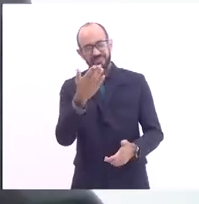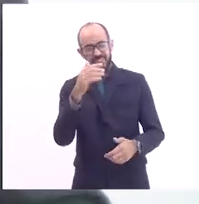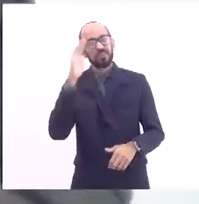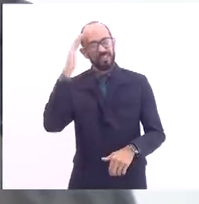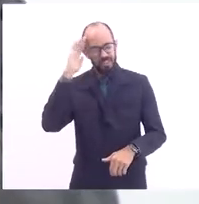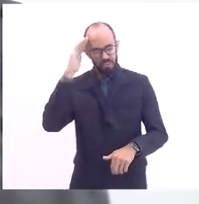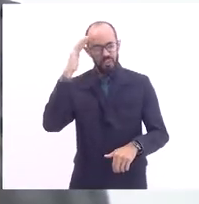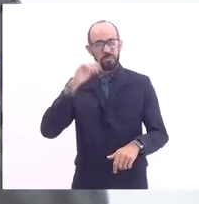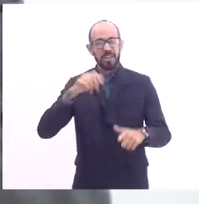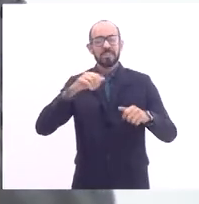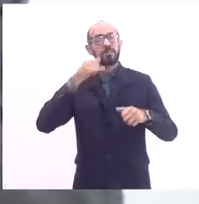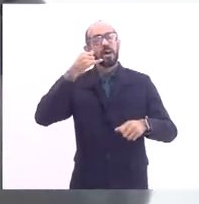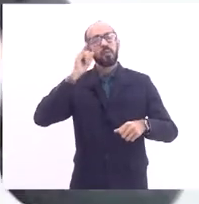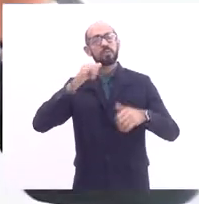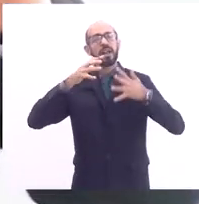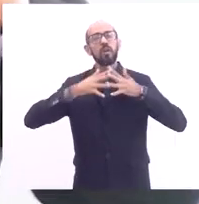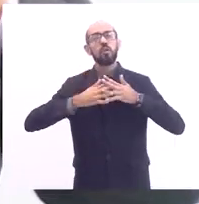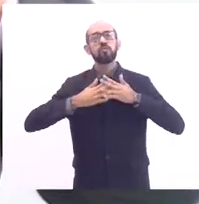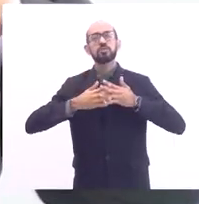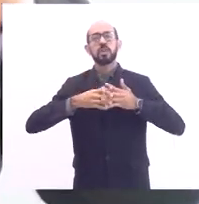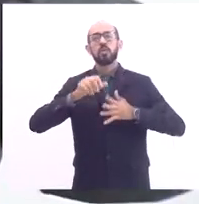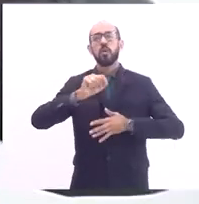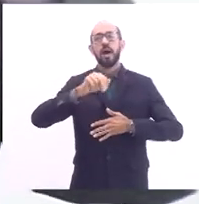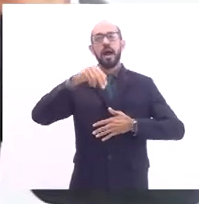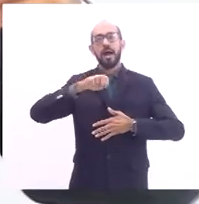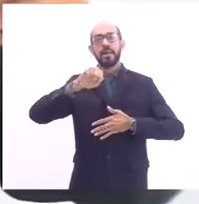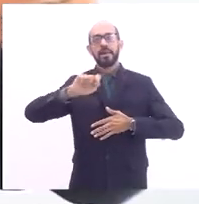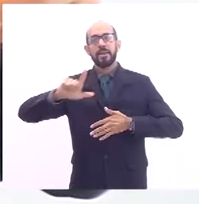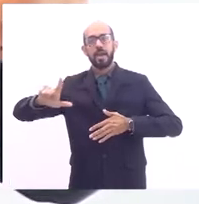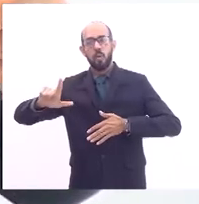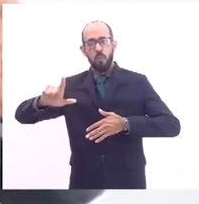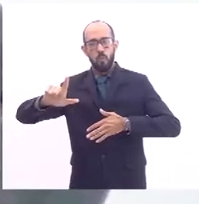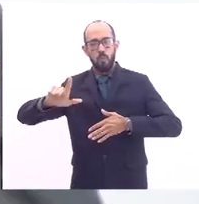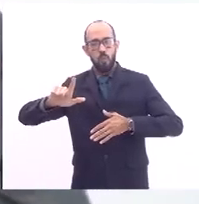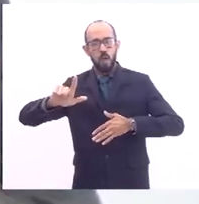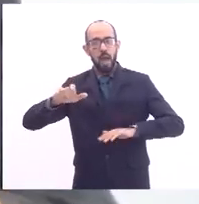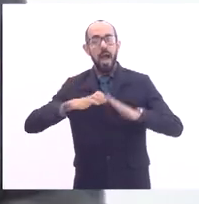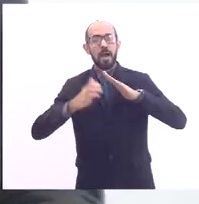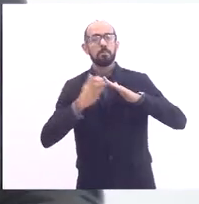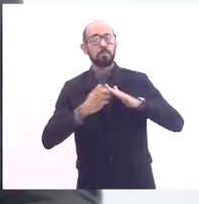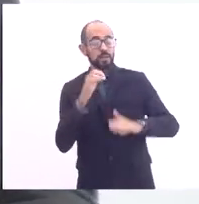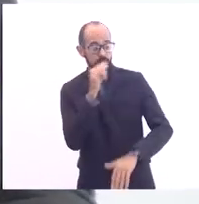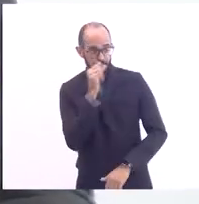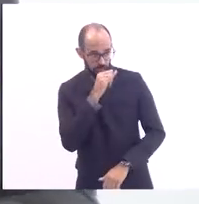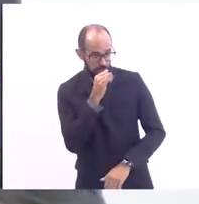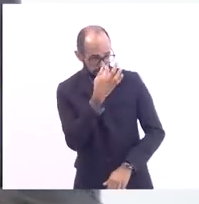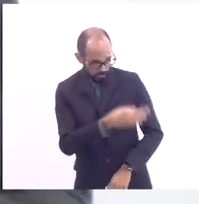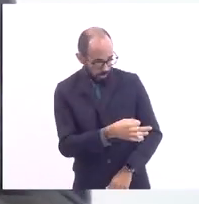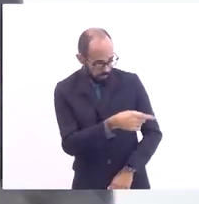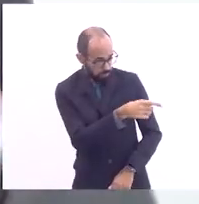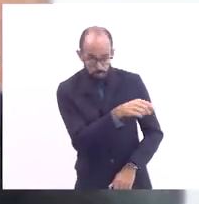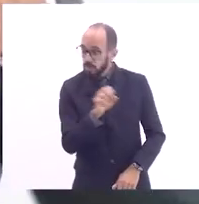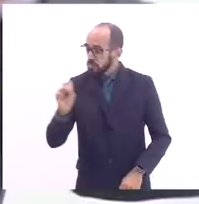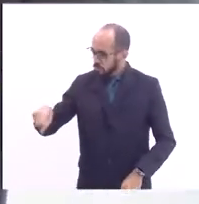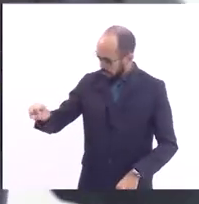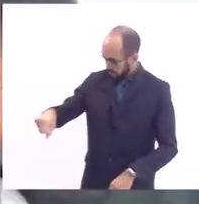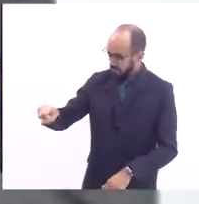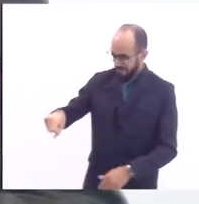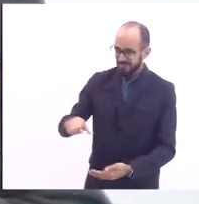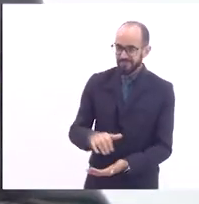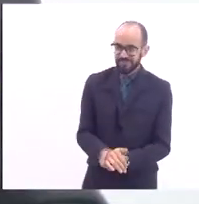bem. Dizer que a empresa é italiana, não é isso? Sim. Italiana. Que eu,